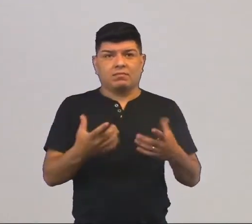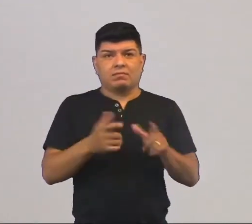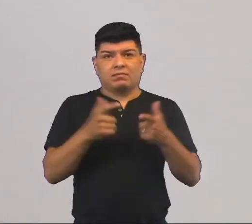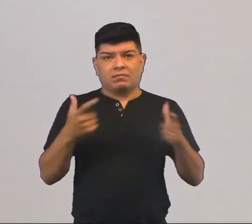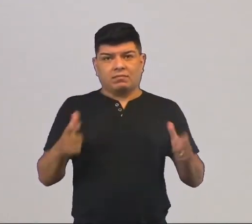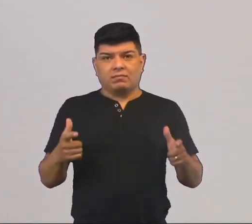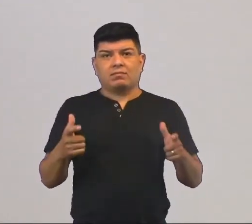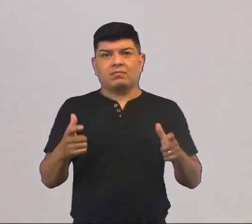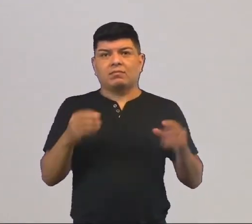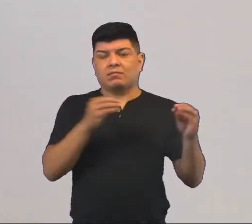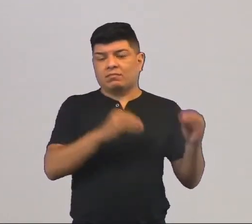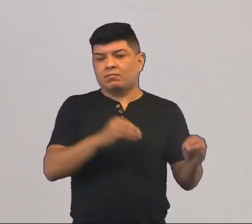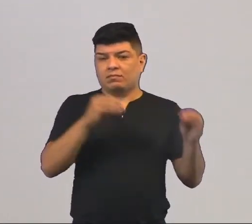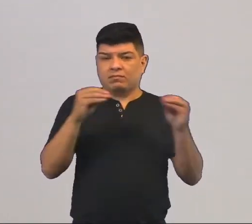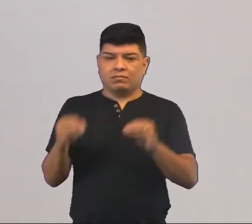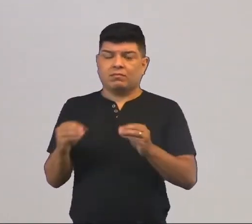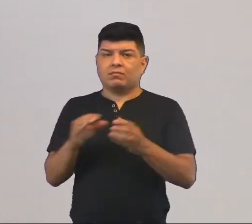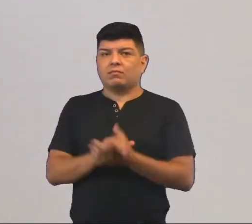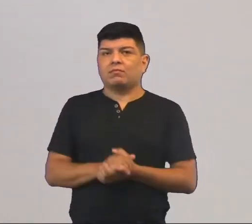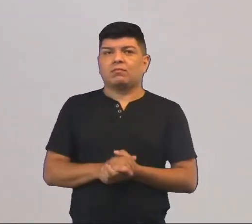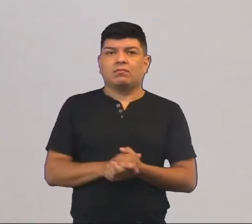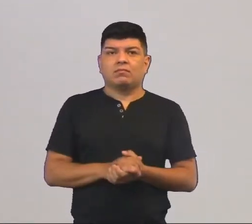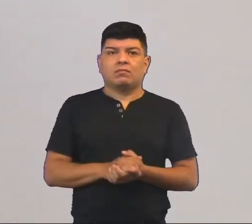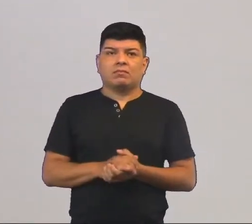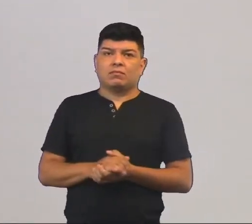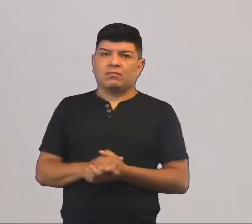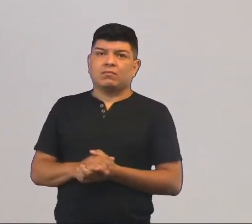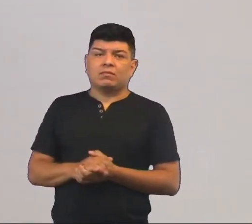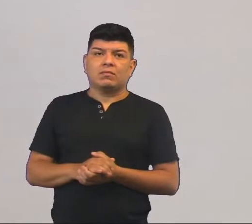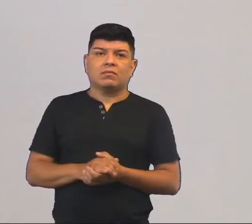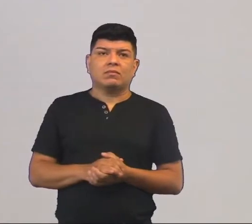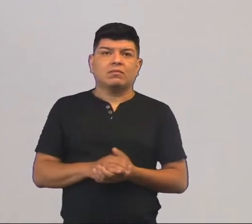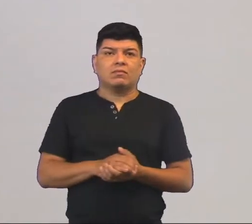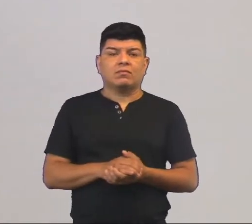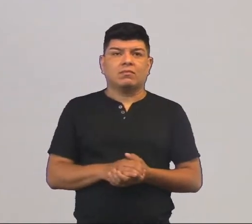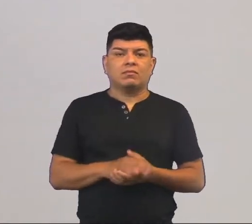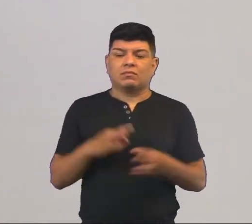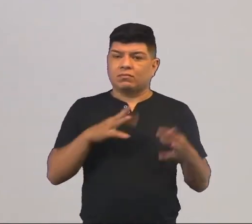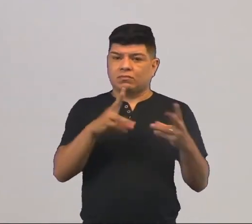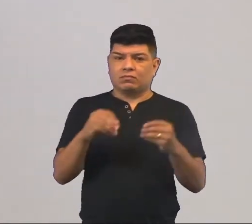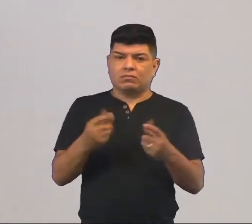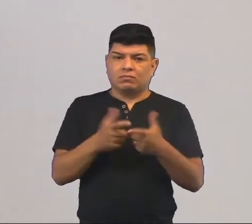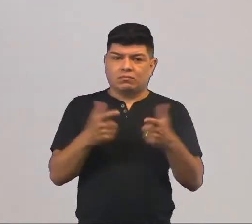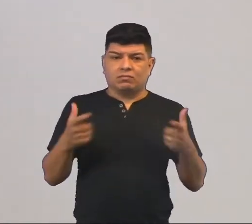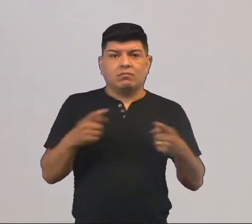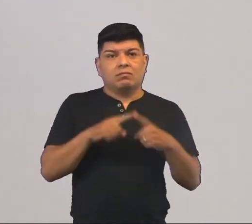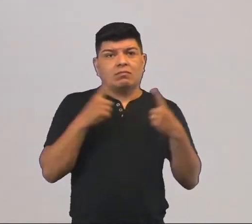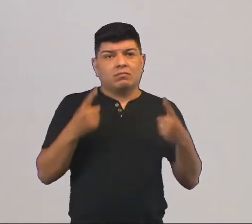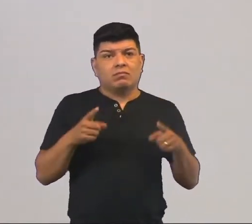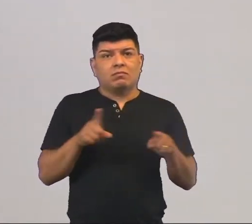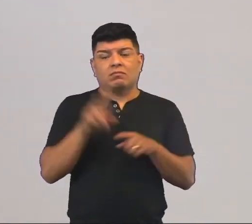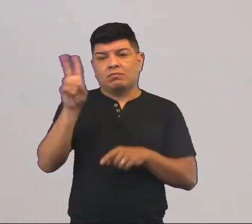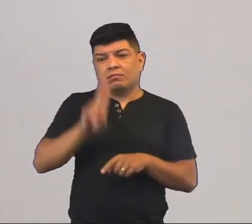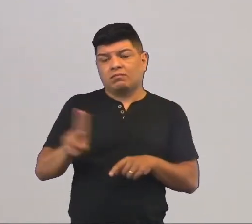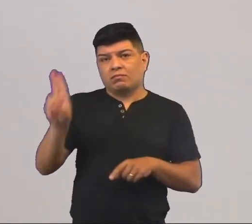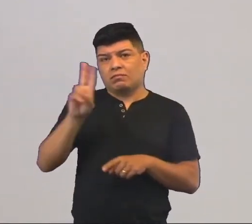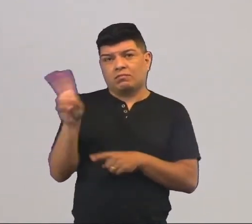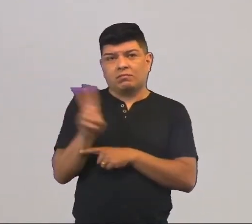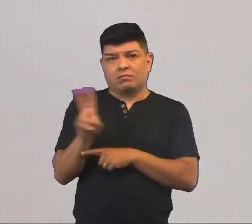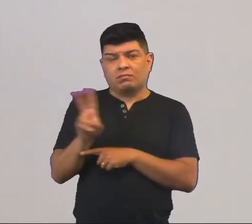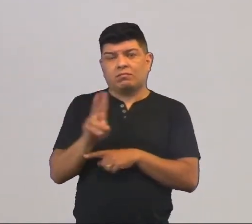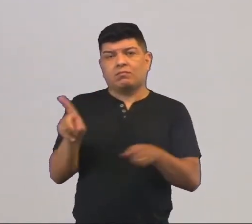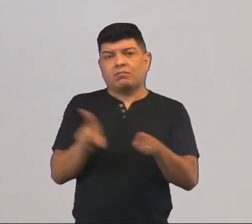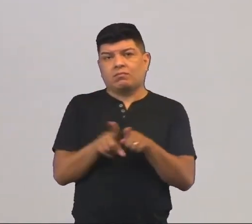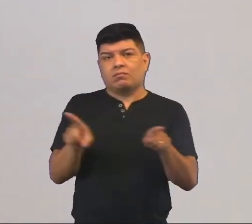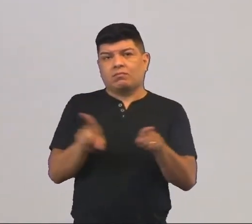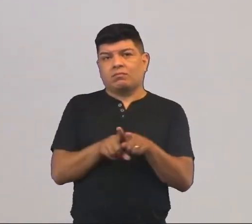grande escala para exportação, né, latifúndio, aí, monocultura, tudo em grande escala, mas se vão utilizar tanto o